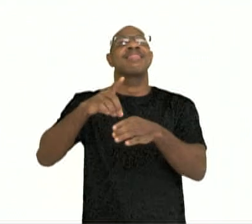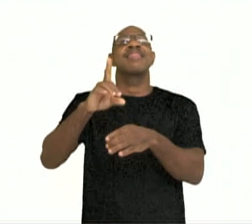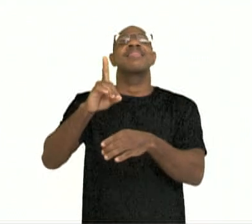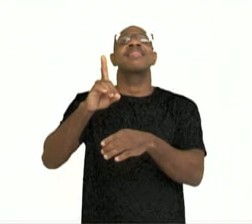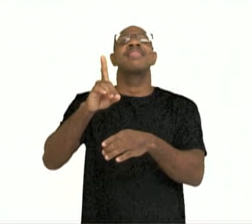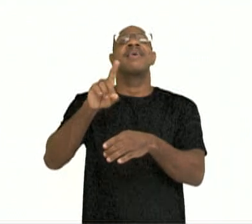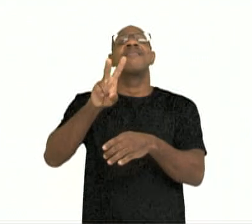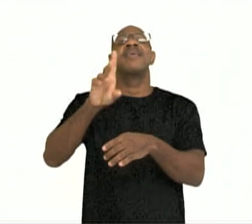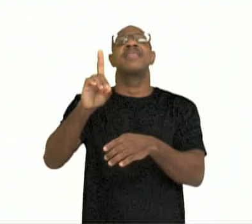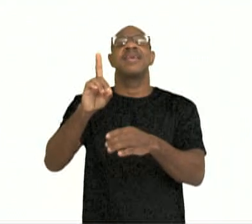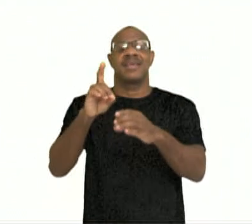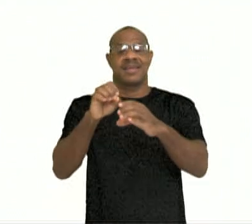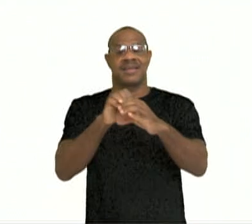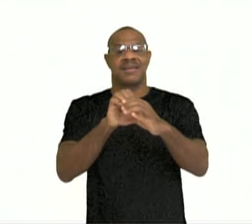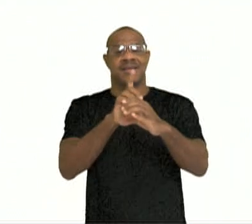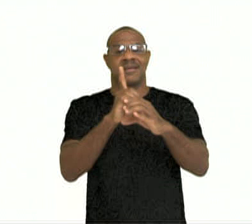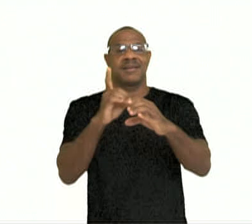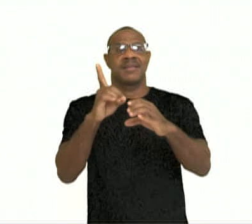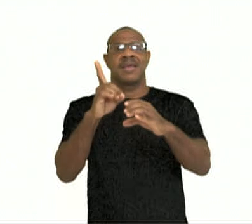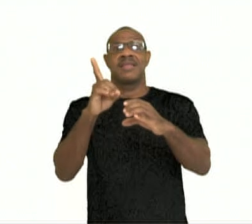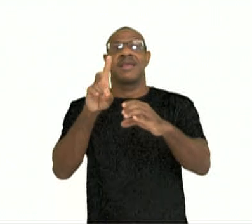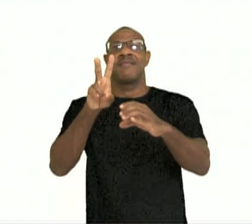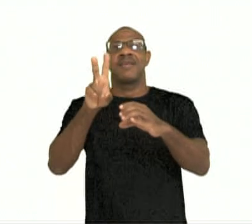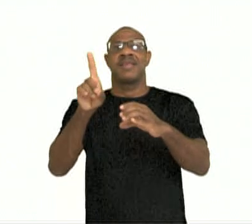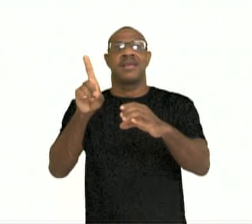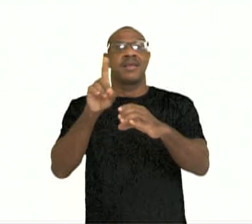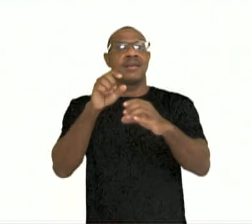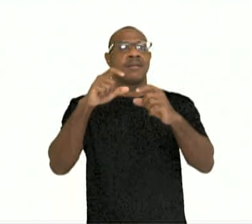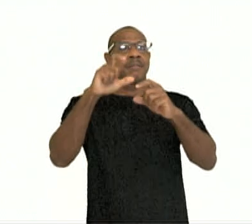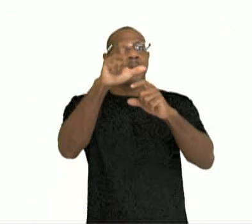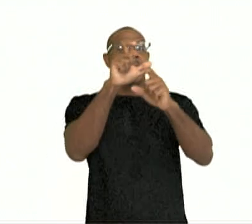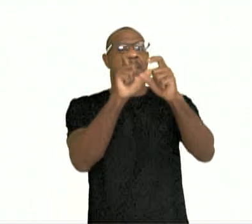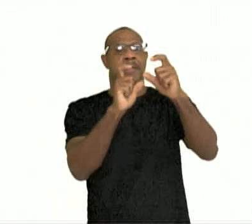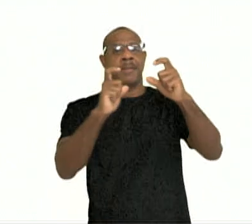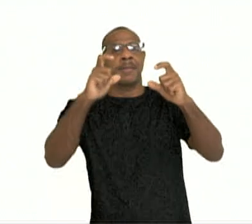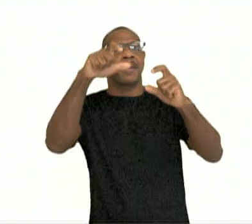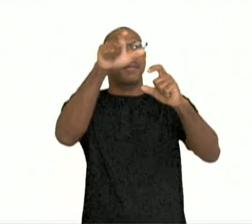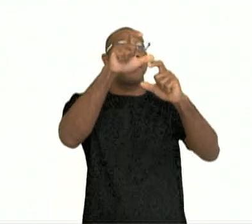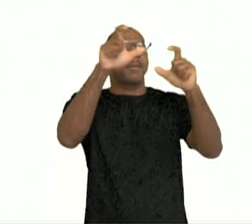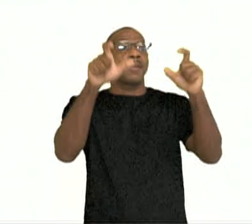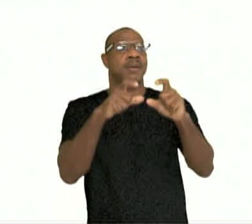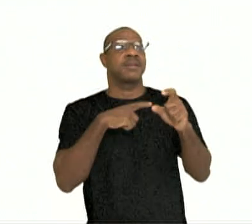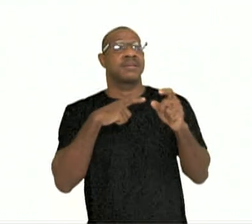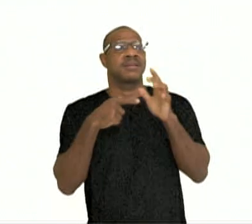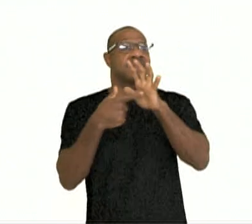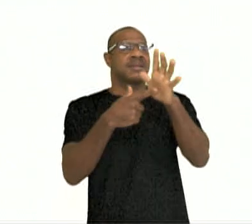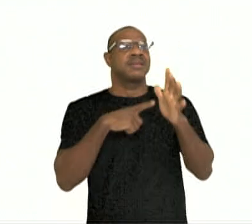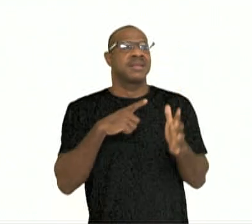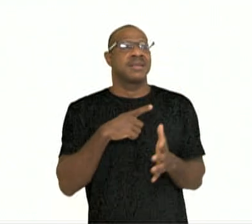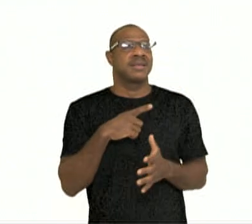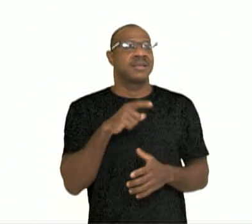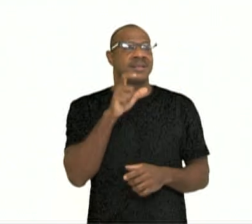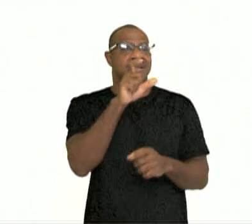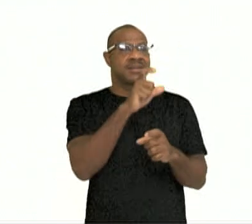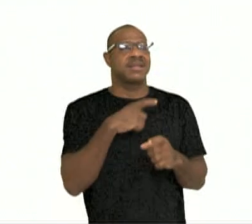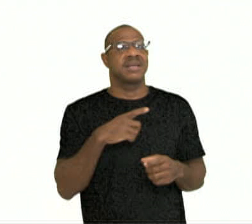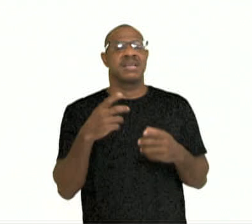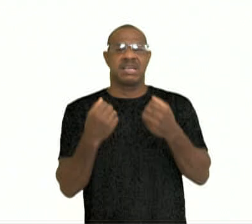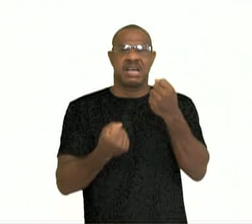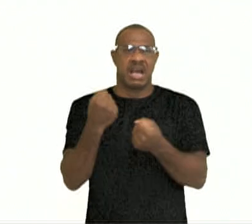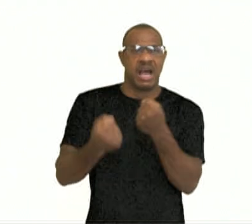projetam imagens, e cada DVD desse está sendo projetada uma imagem. Carros, os Minions, são várias